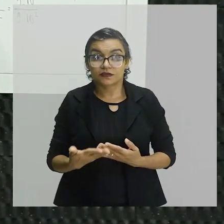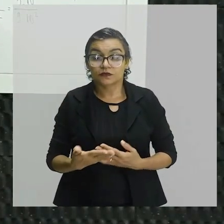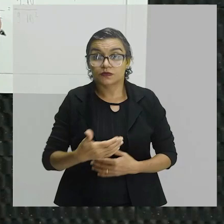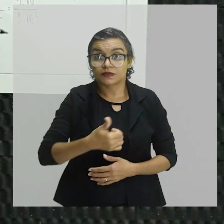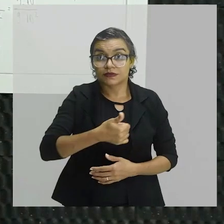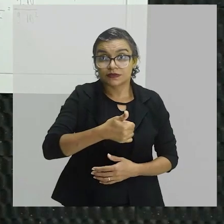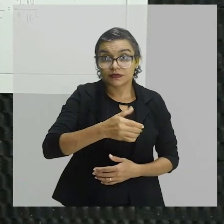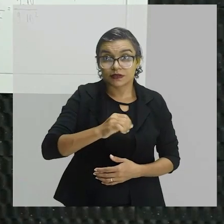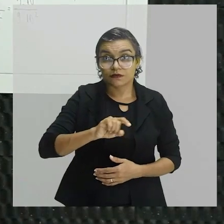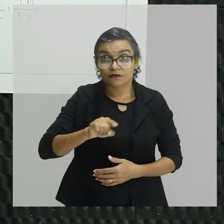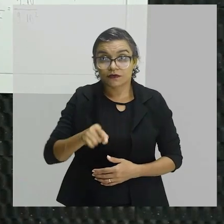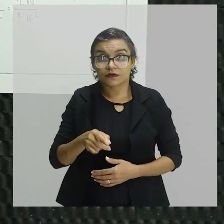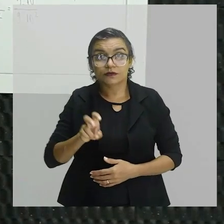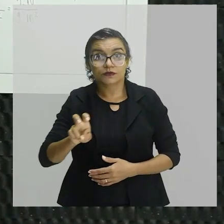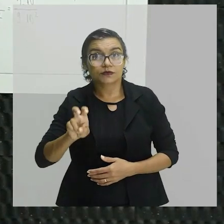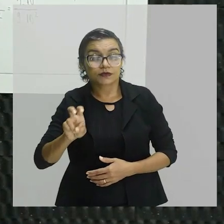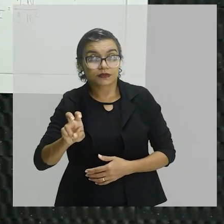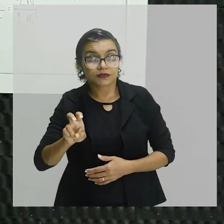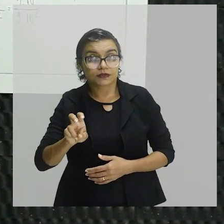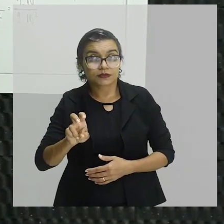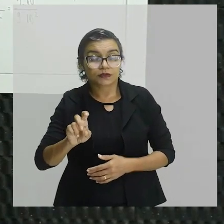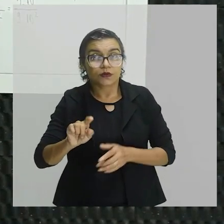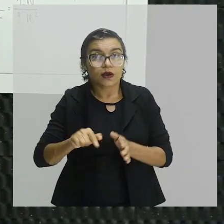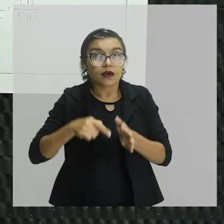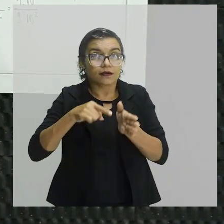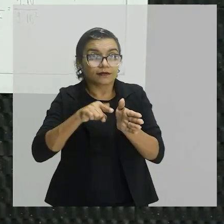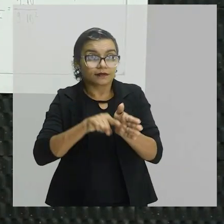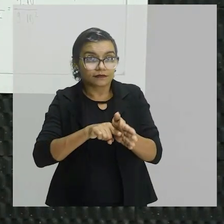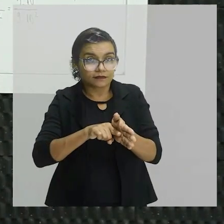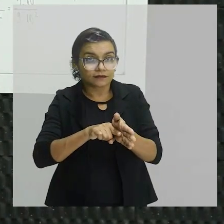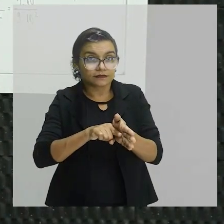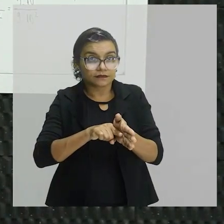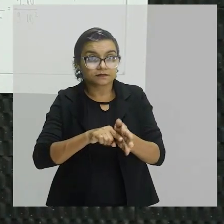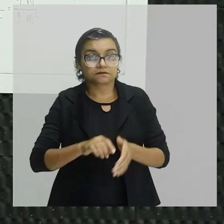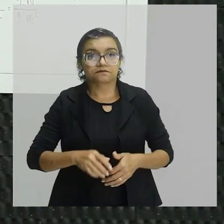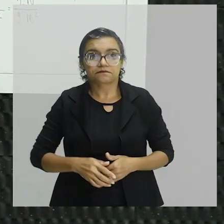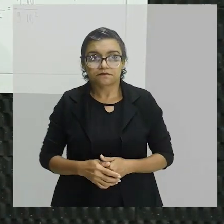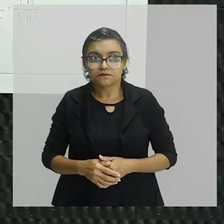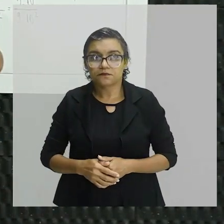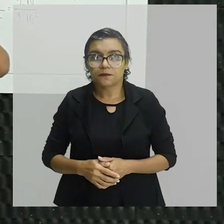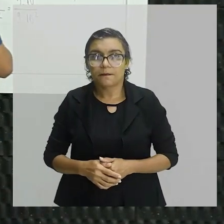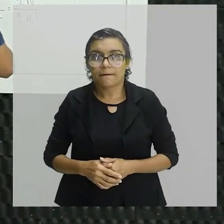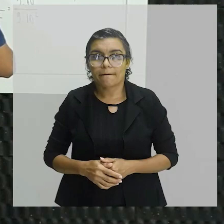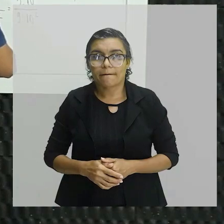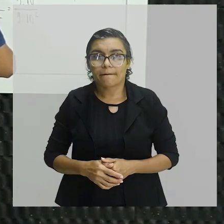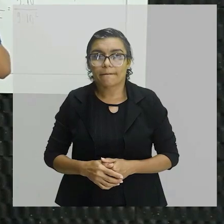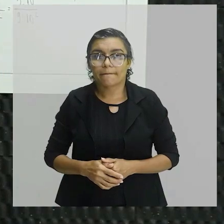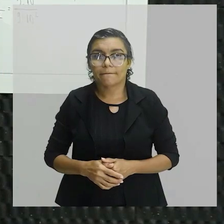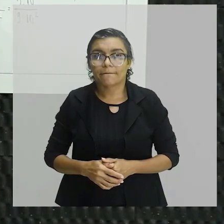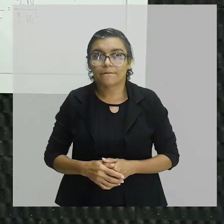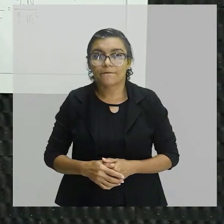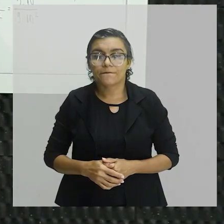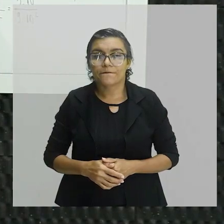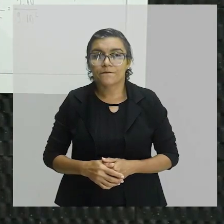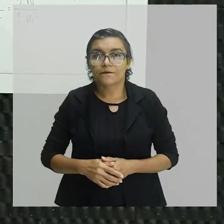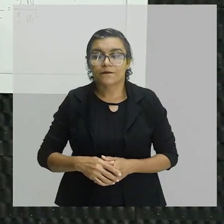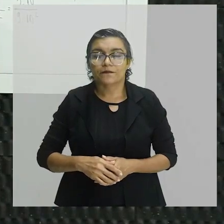0,55 elevado, não é? Quer dizer, vezes 10 elevado a menos 5, né?